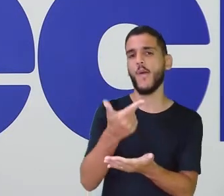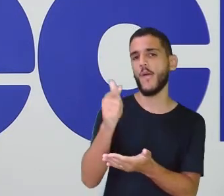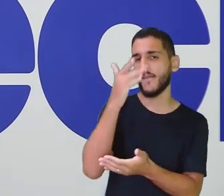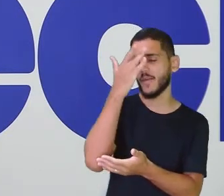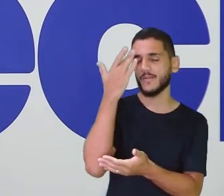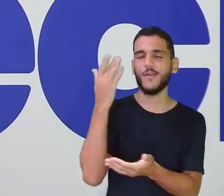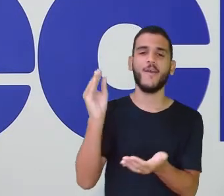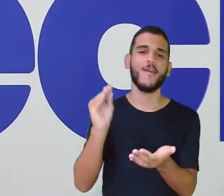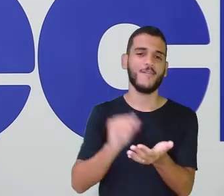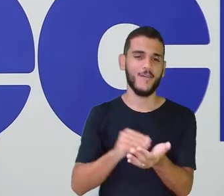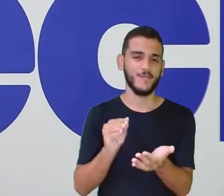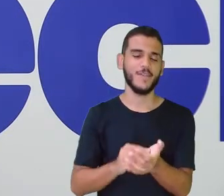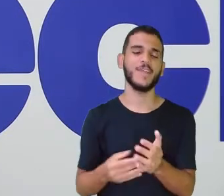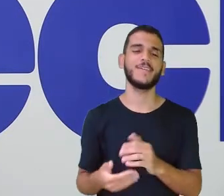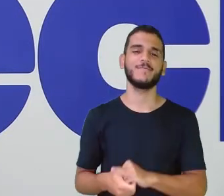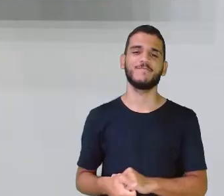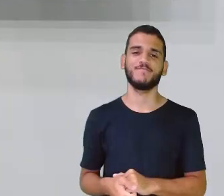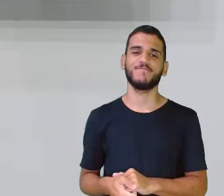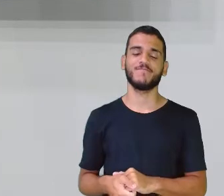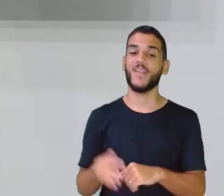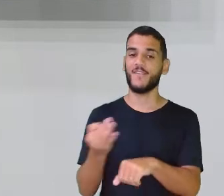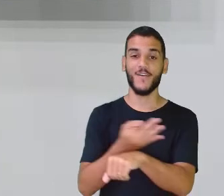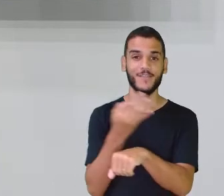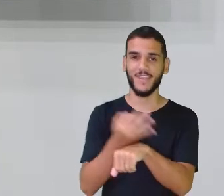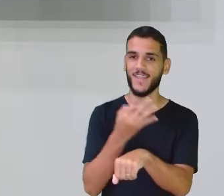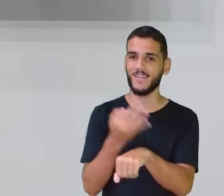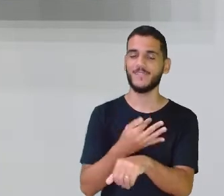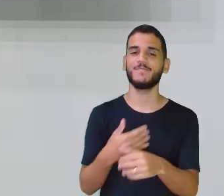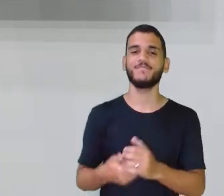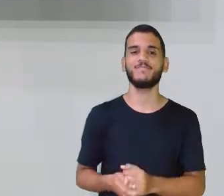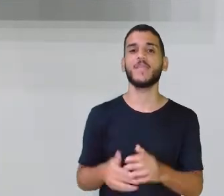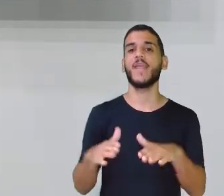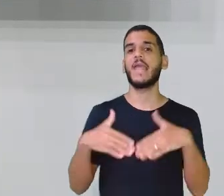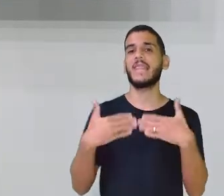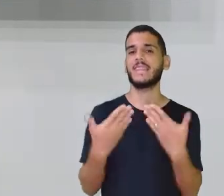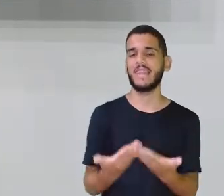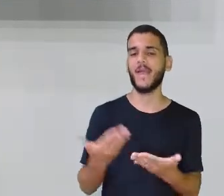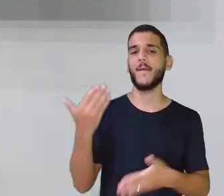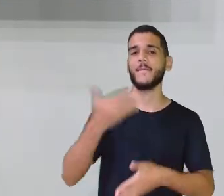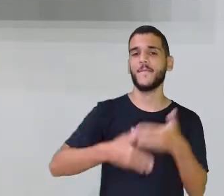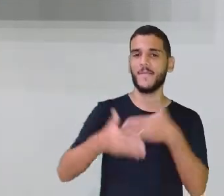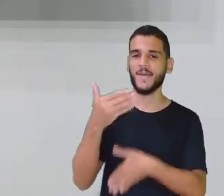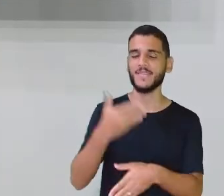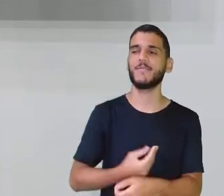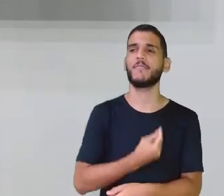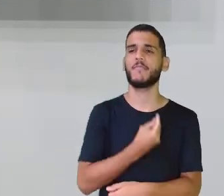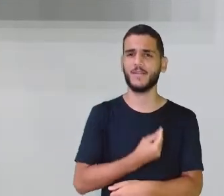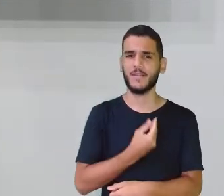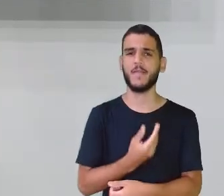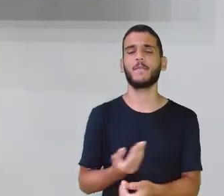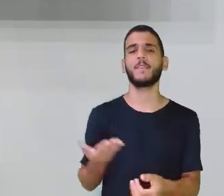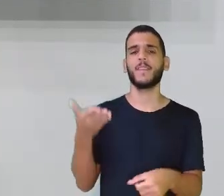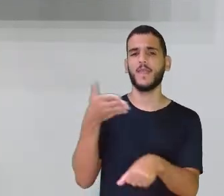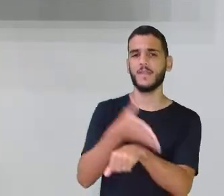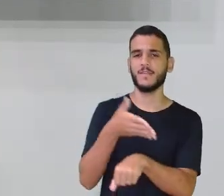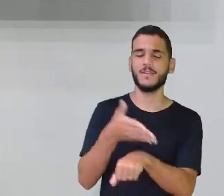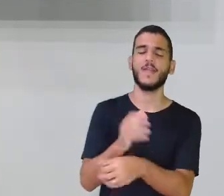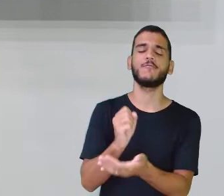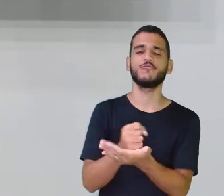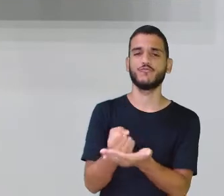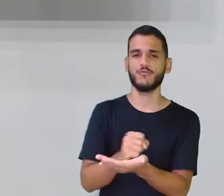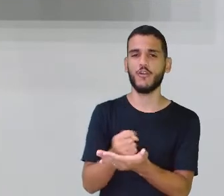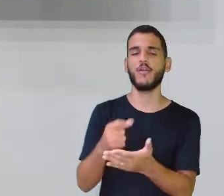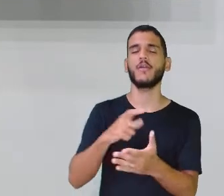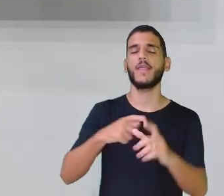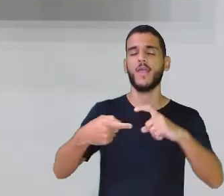falta de vocês. Vamos lá, gente. Pois é, gente. Então, olha, vamos participar, vamos estar presente. Entra lá no jogo, acessa lá o link, vocês